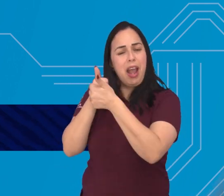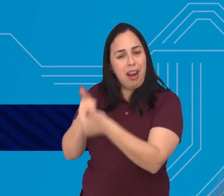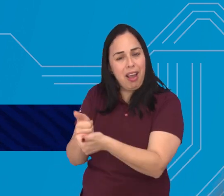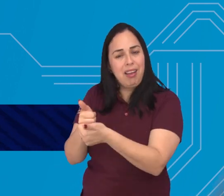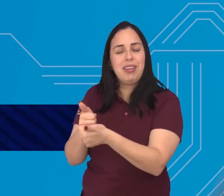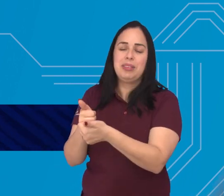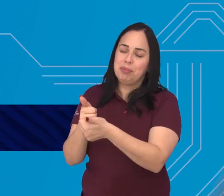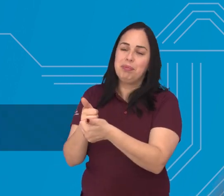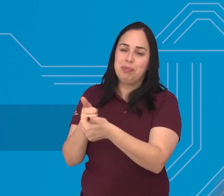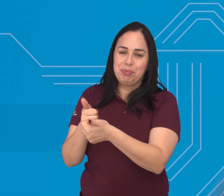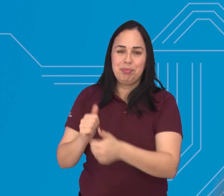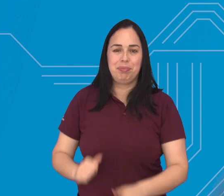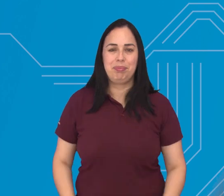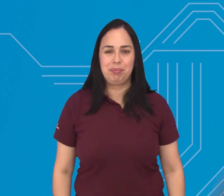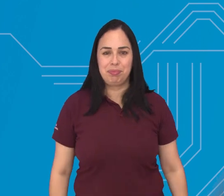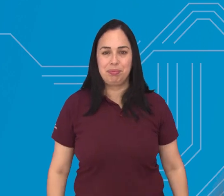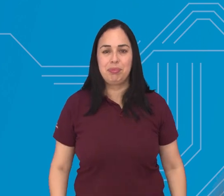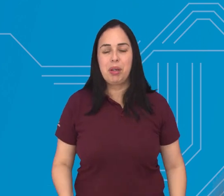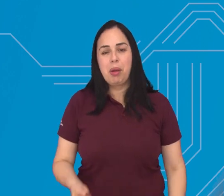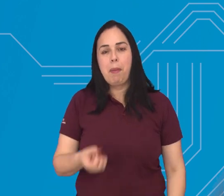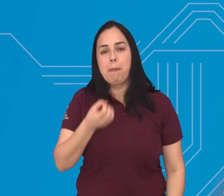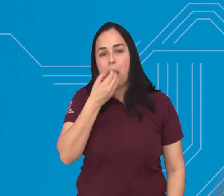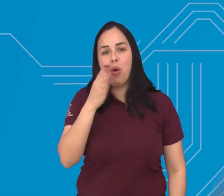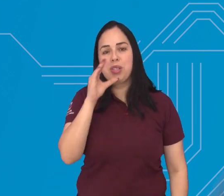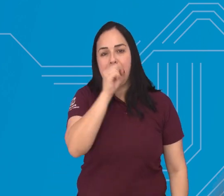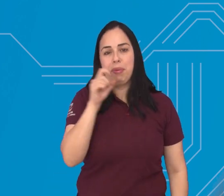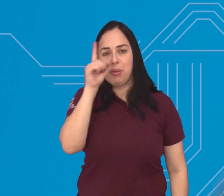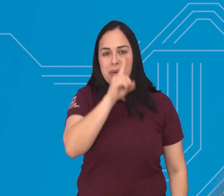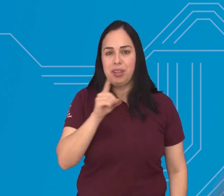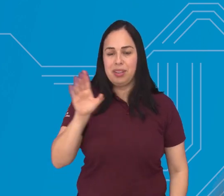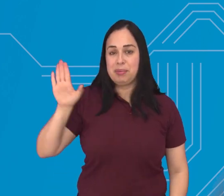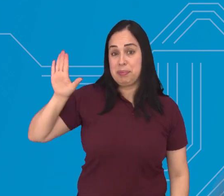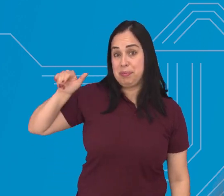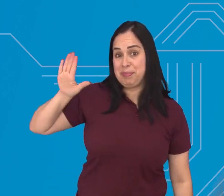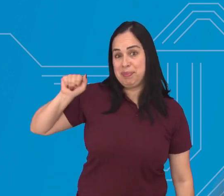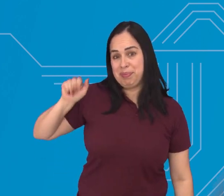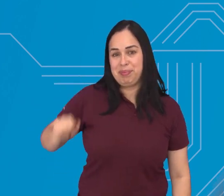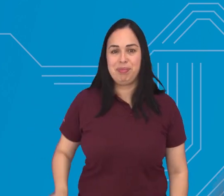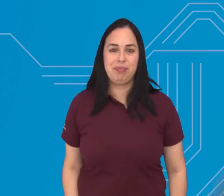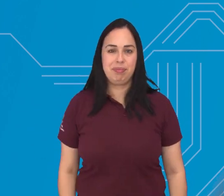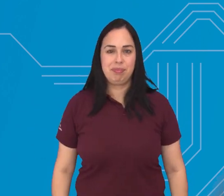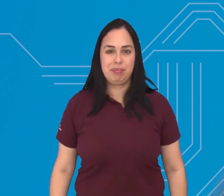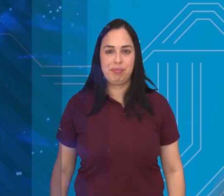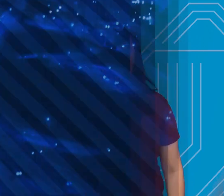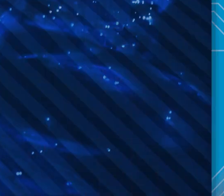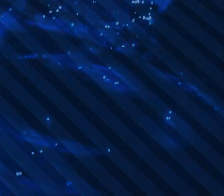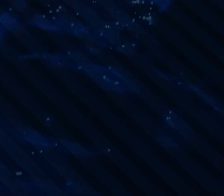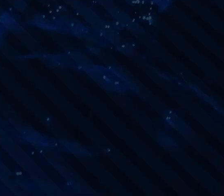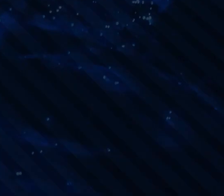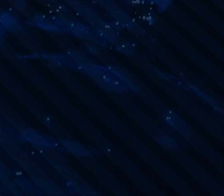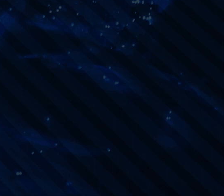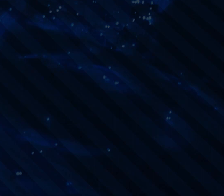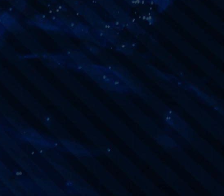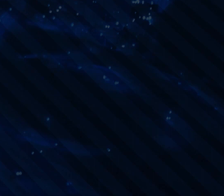então segue a gente lá, @TV Câmara SJC. Um bom fim de semana para você, até mais!